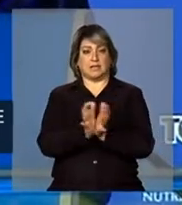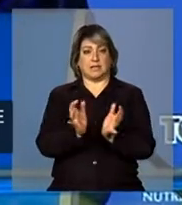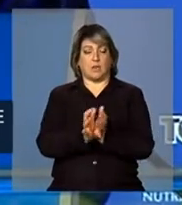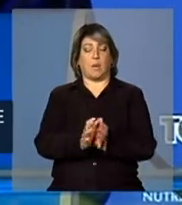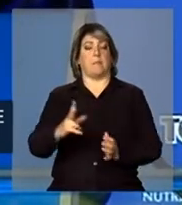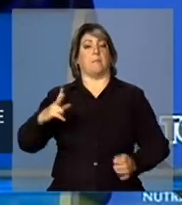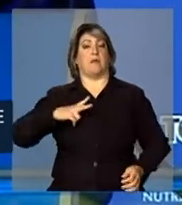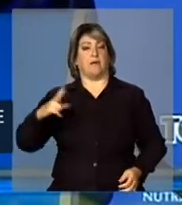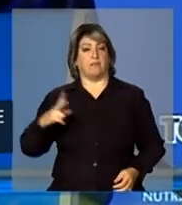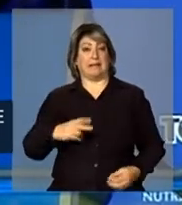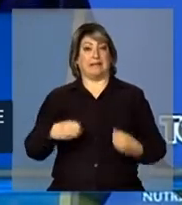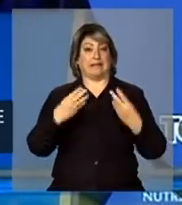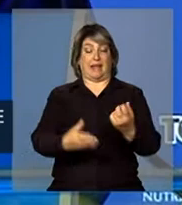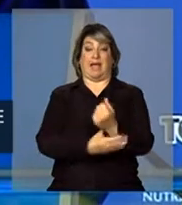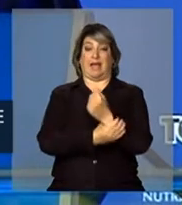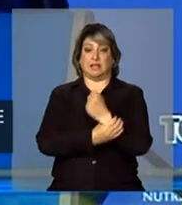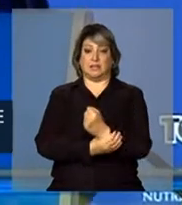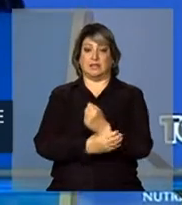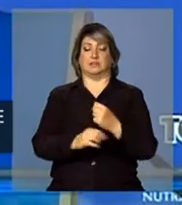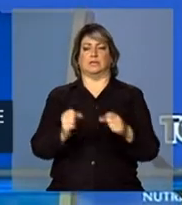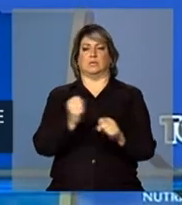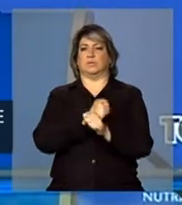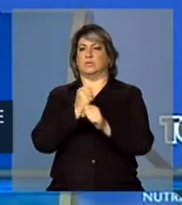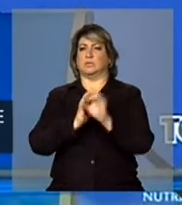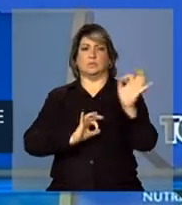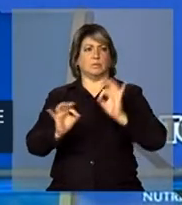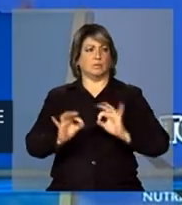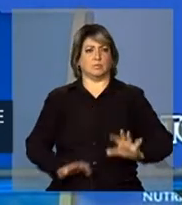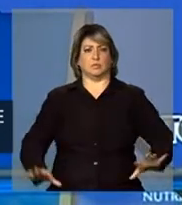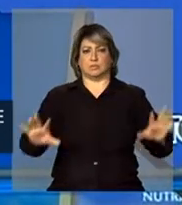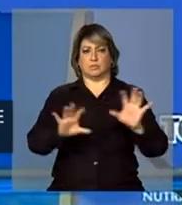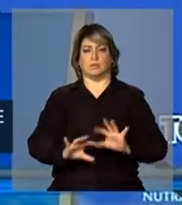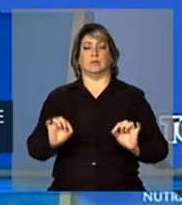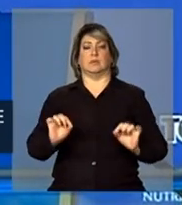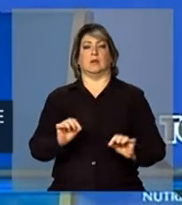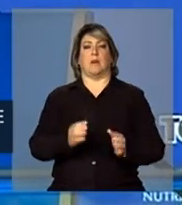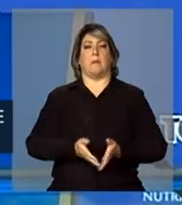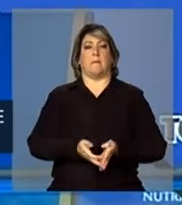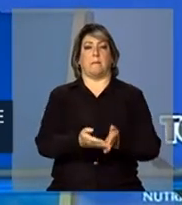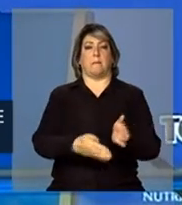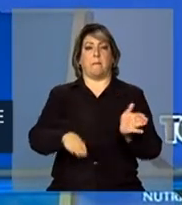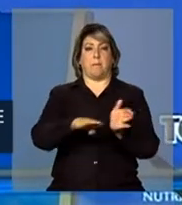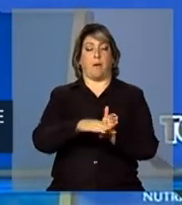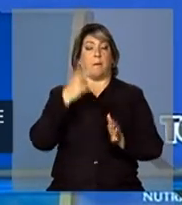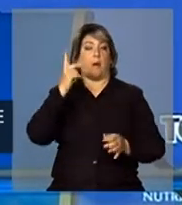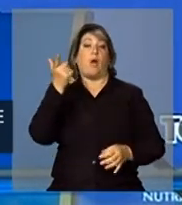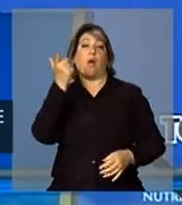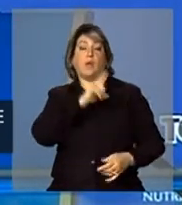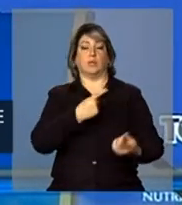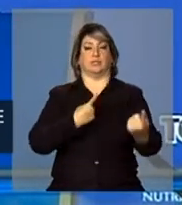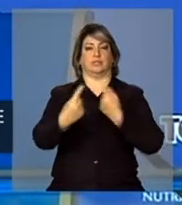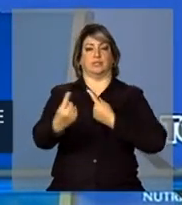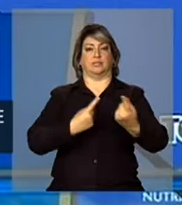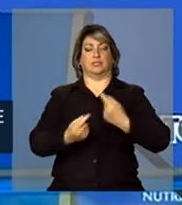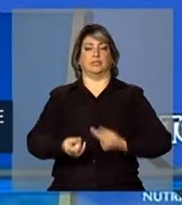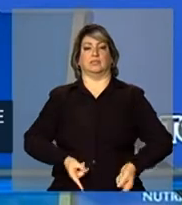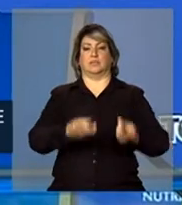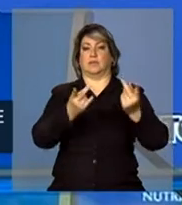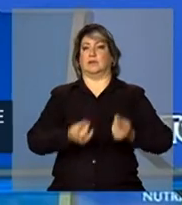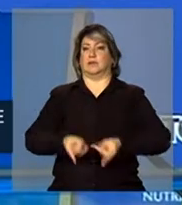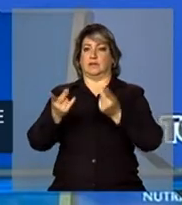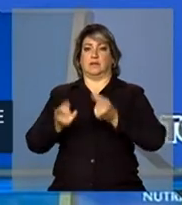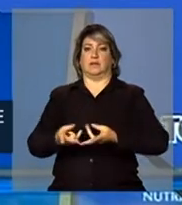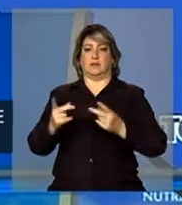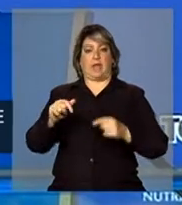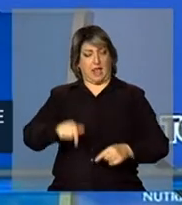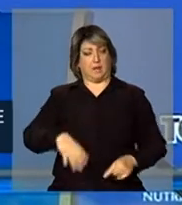garantindo e assegurando infraestrutura portuária para viabilizar a exportação